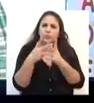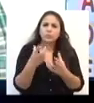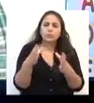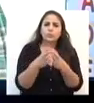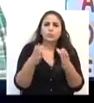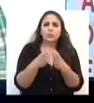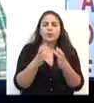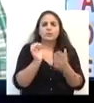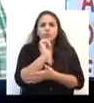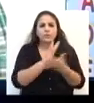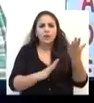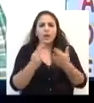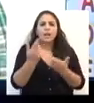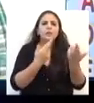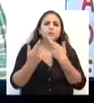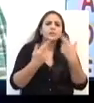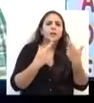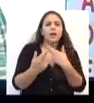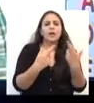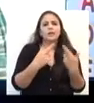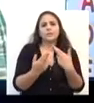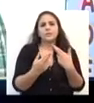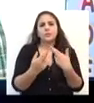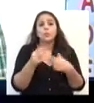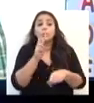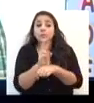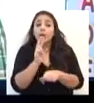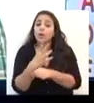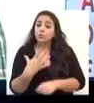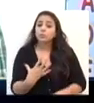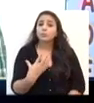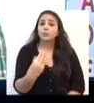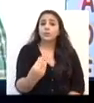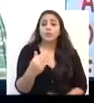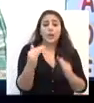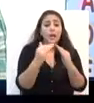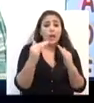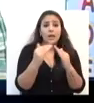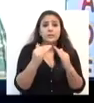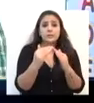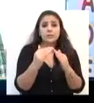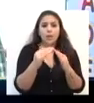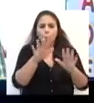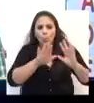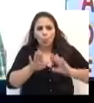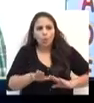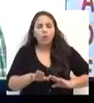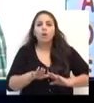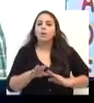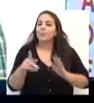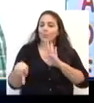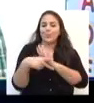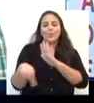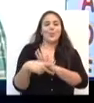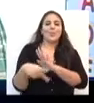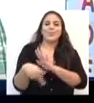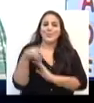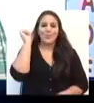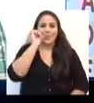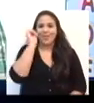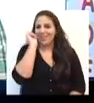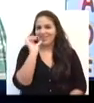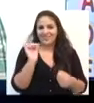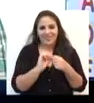relacionadas à casa, ao cuidado dos filhos, ainda pesa mais dentro de um relacionamento